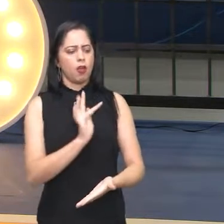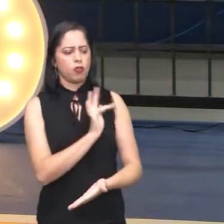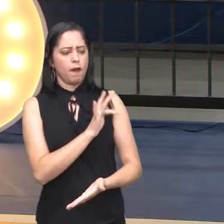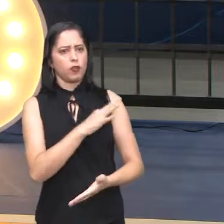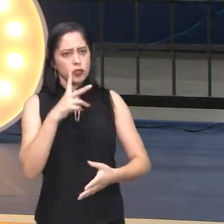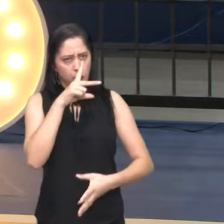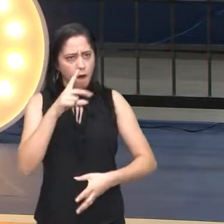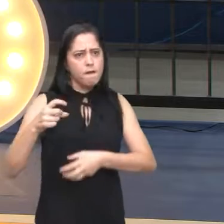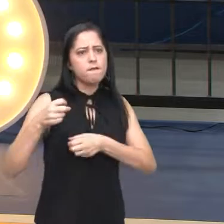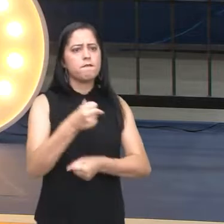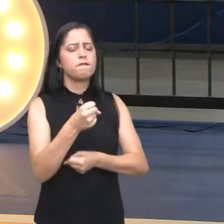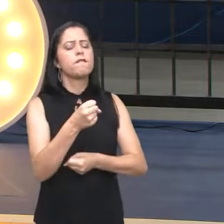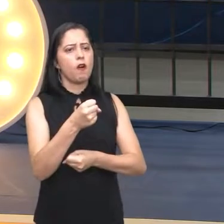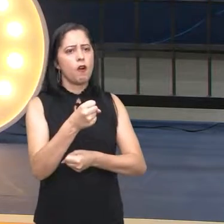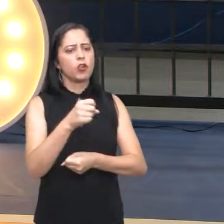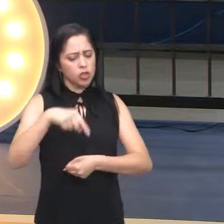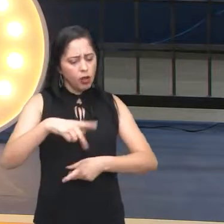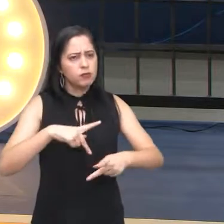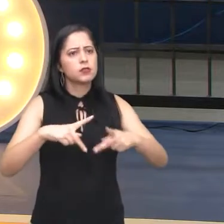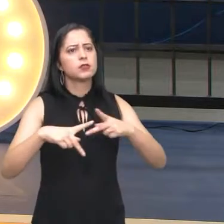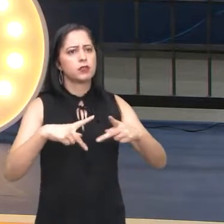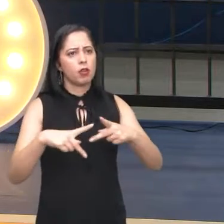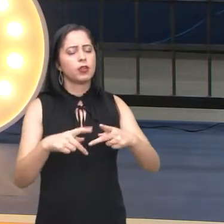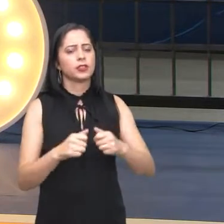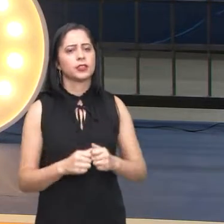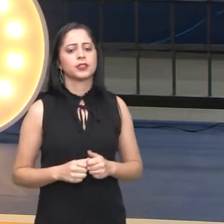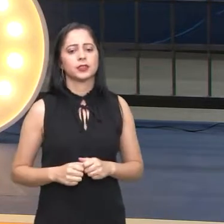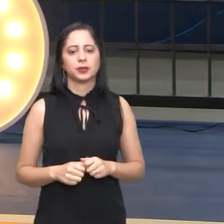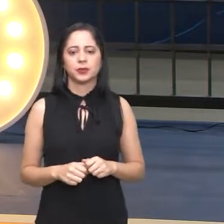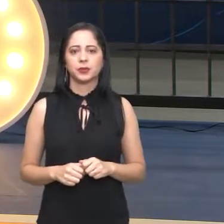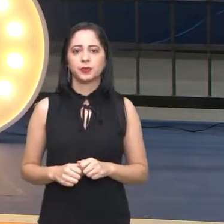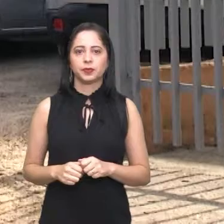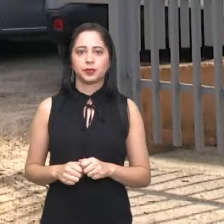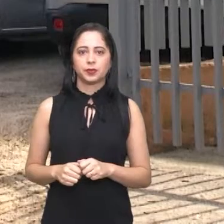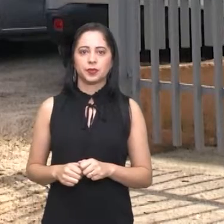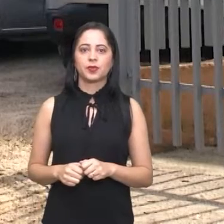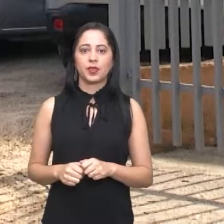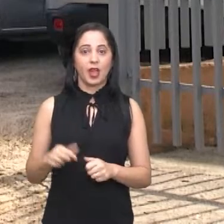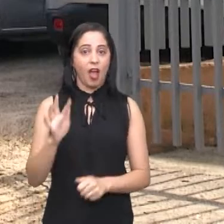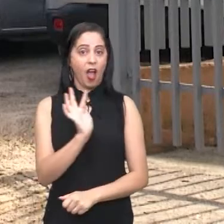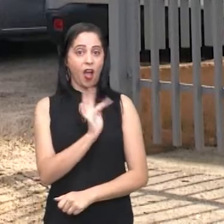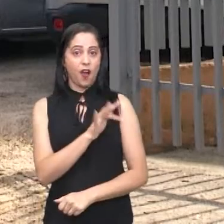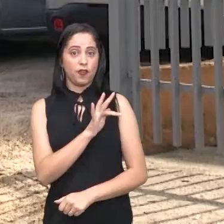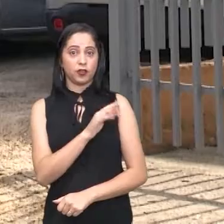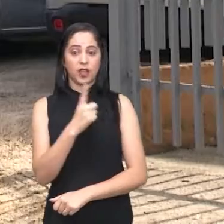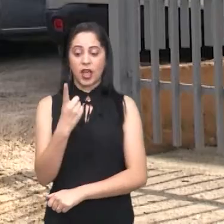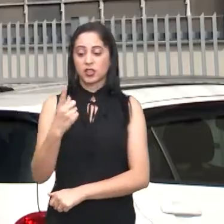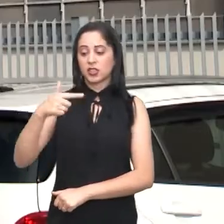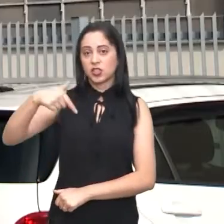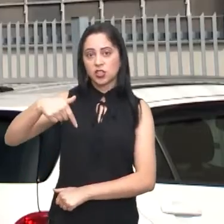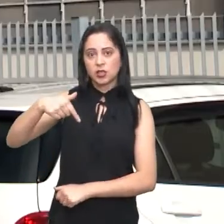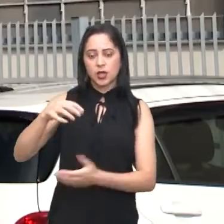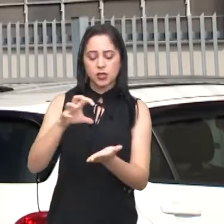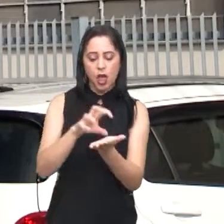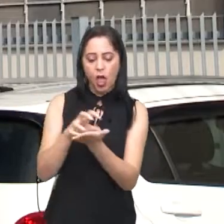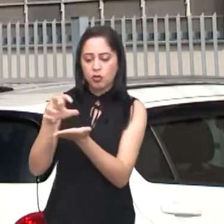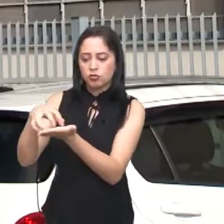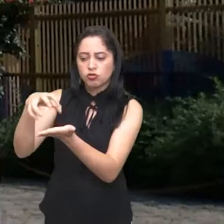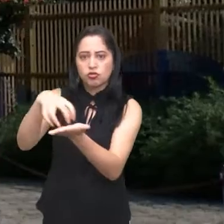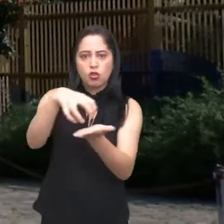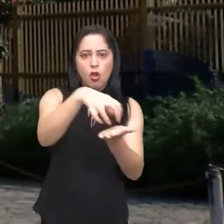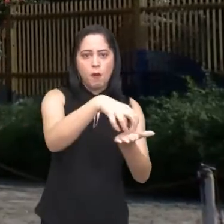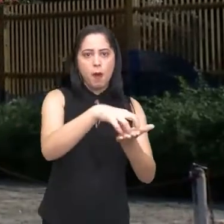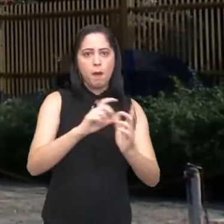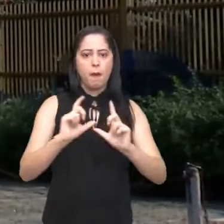e que já tem entregado tantos resultados, não só para a cidade, mas para todo mundo. Atualmente, a Fundaz conta com 17 unidades